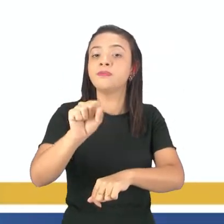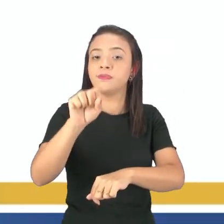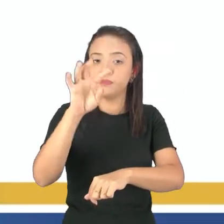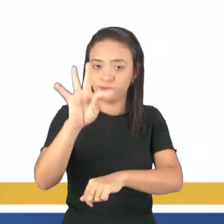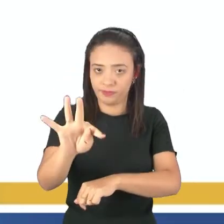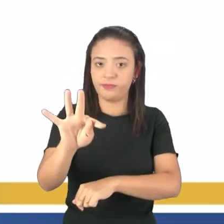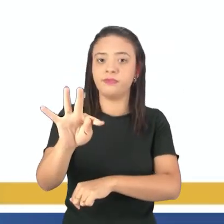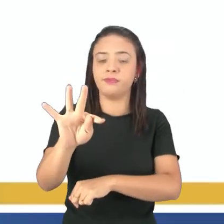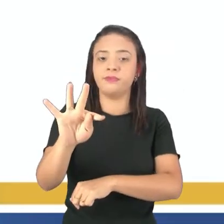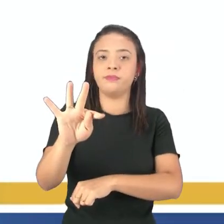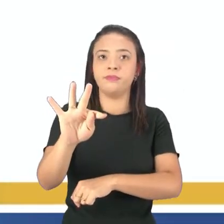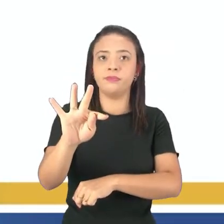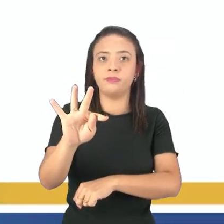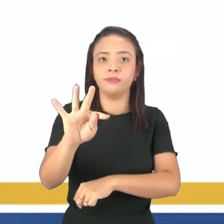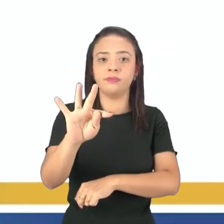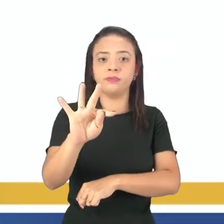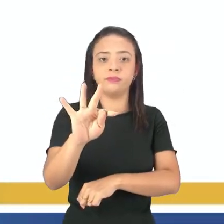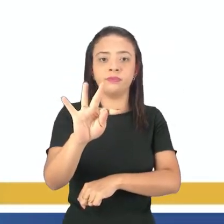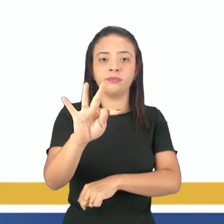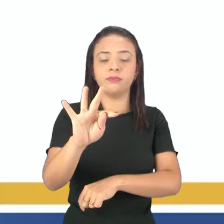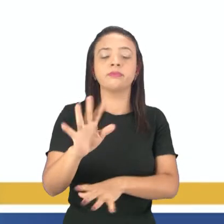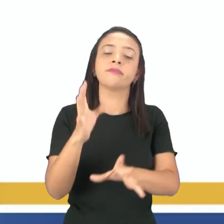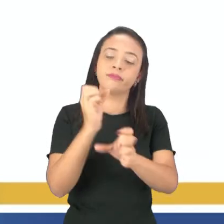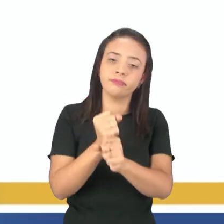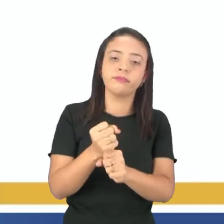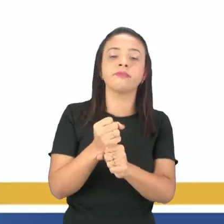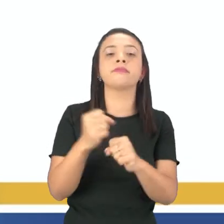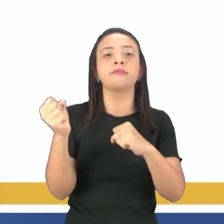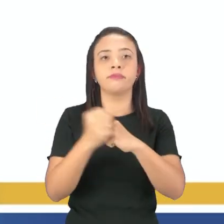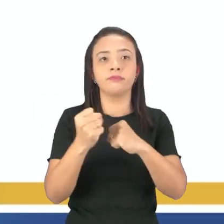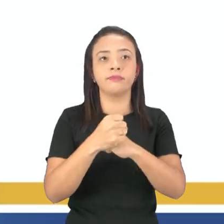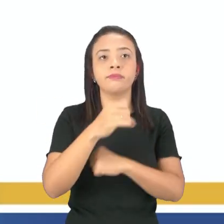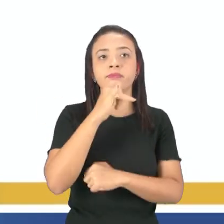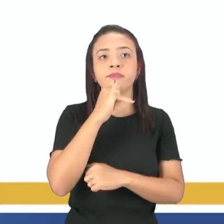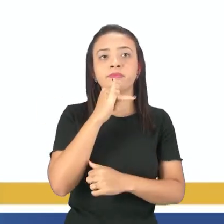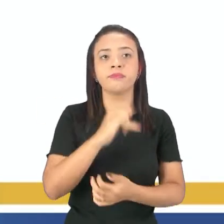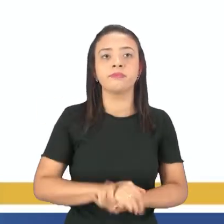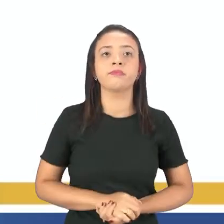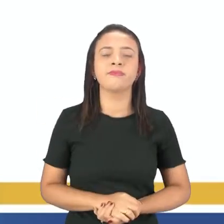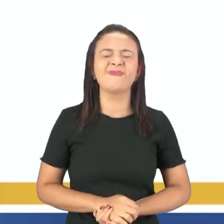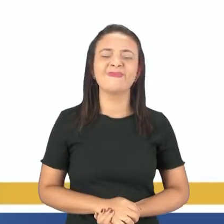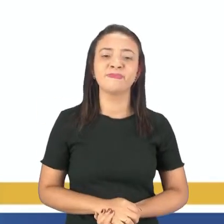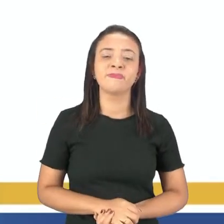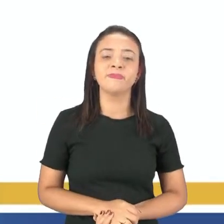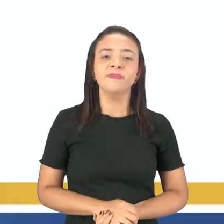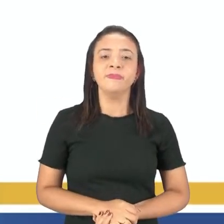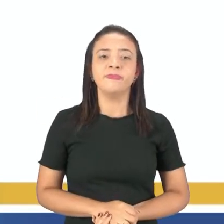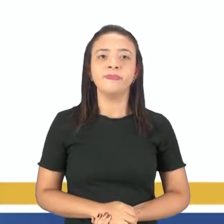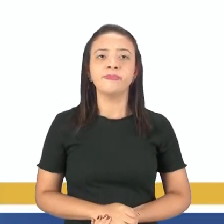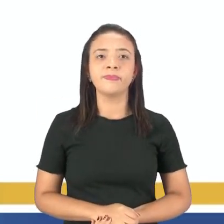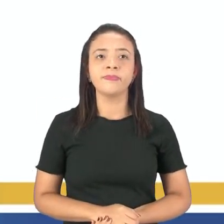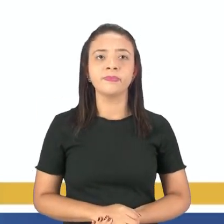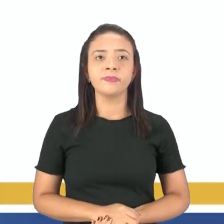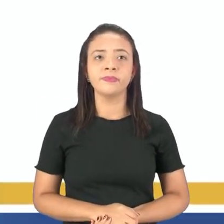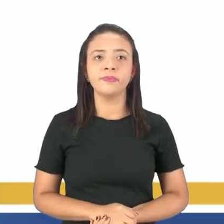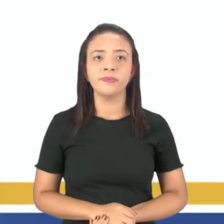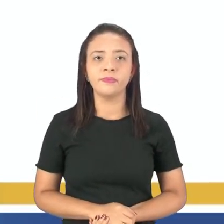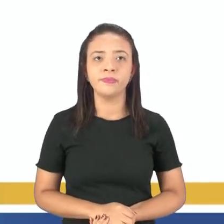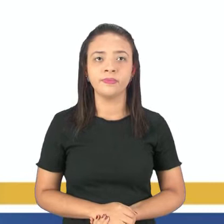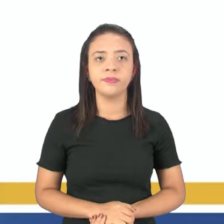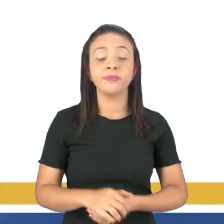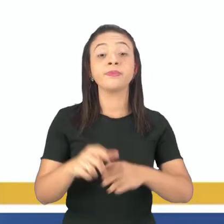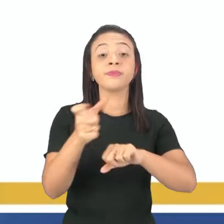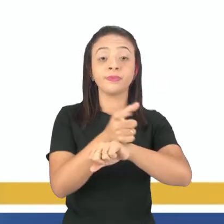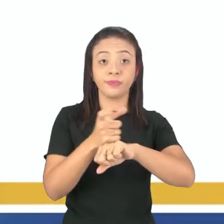acrescentar est e o substantivo. Olha o exemplo aí. This is the. Aí o adjetivo